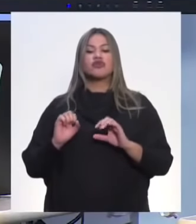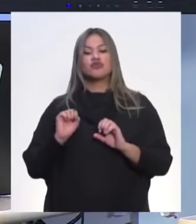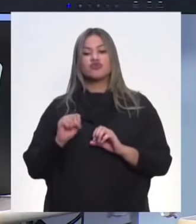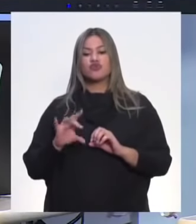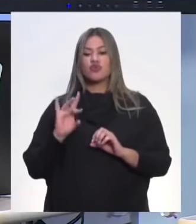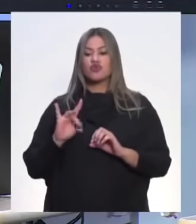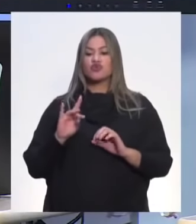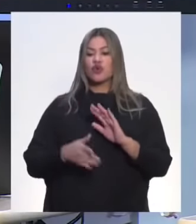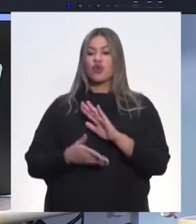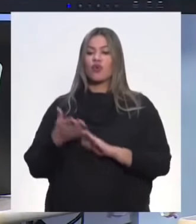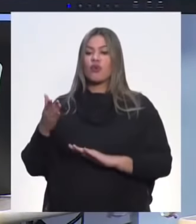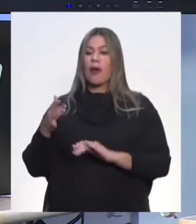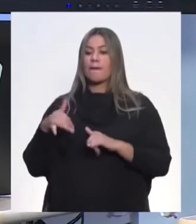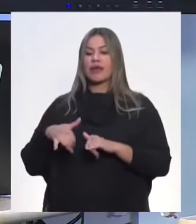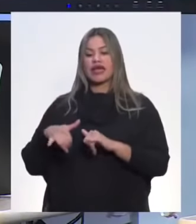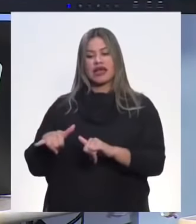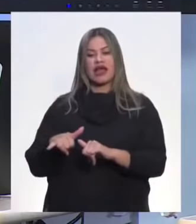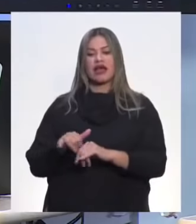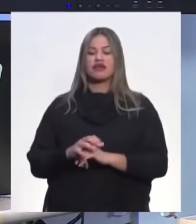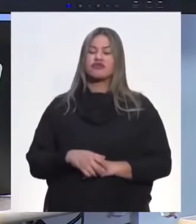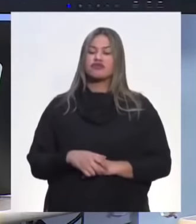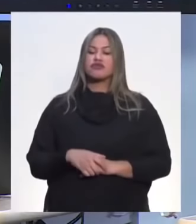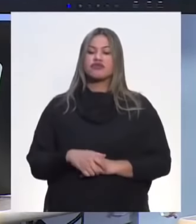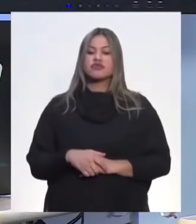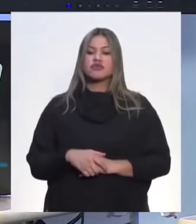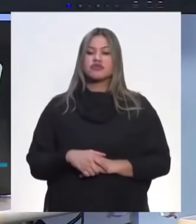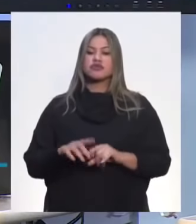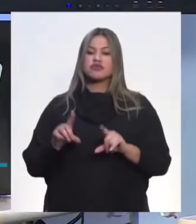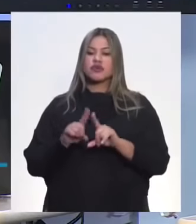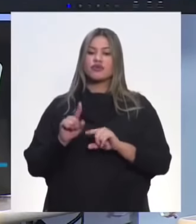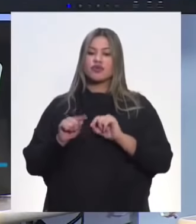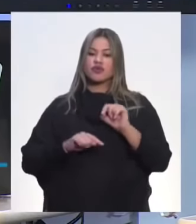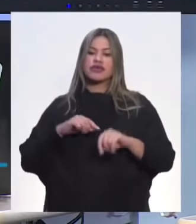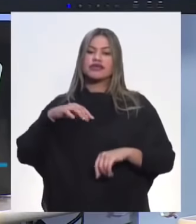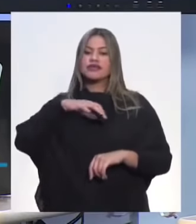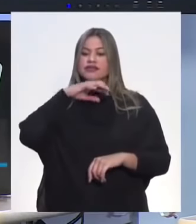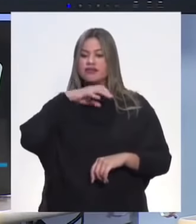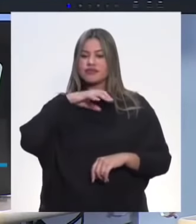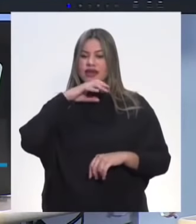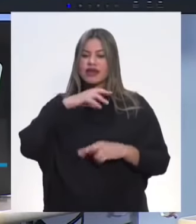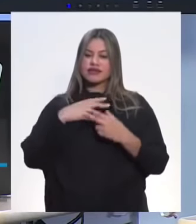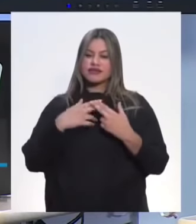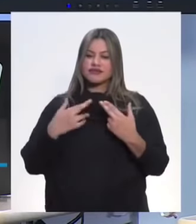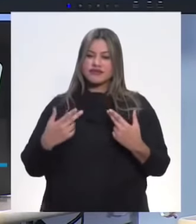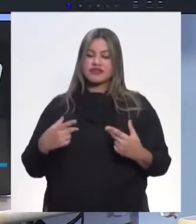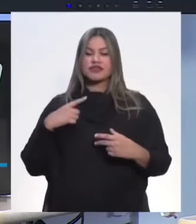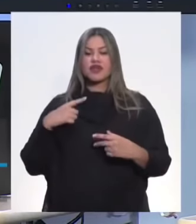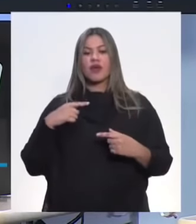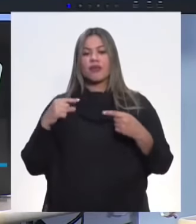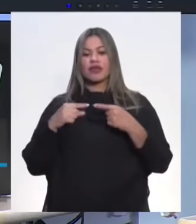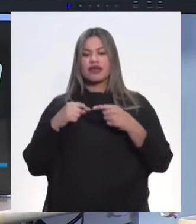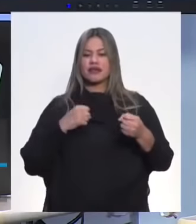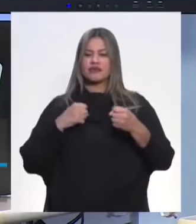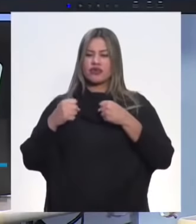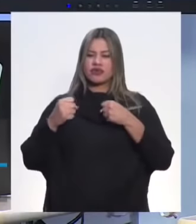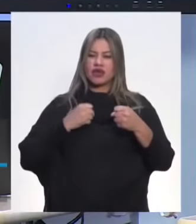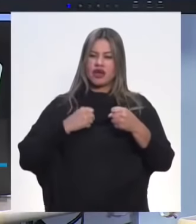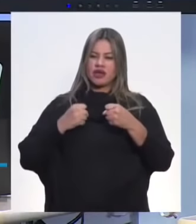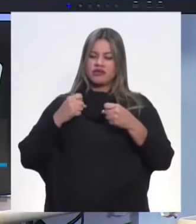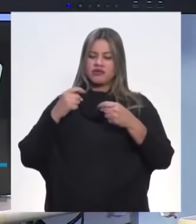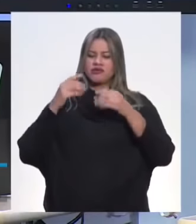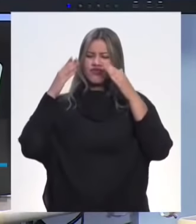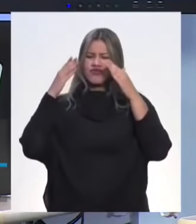essenciais. E o outro lado que ele aborda também, da questão dos bichos. Então, temos uma reportagem, porque ela tenta até expandir